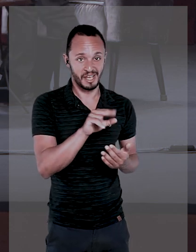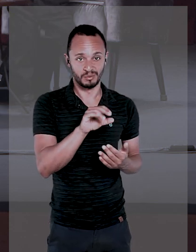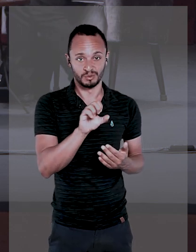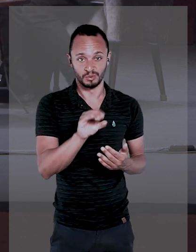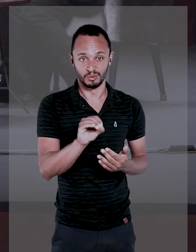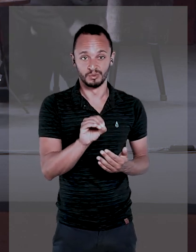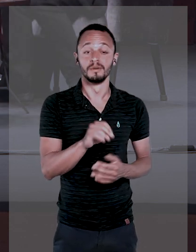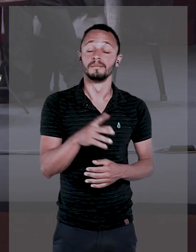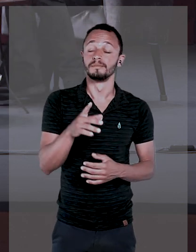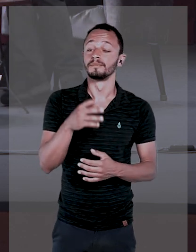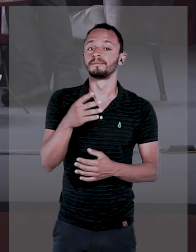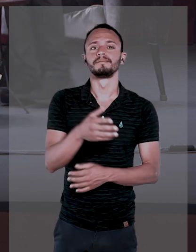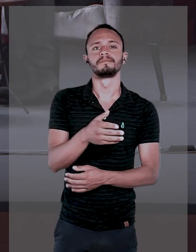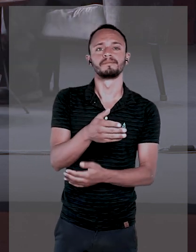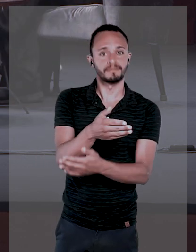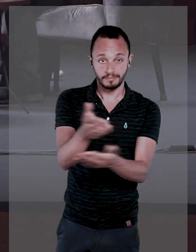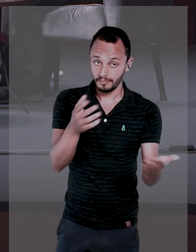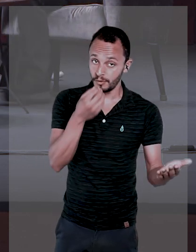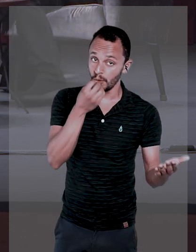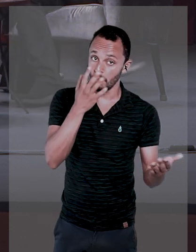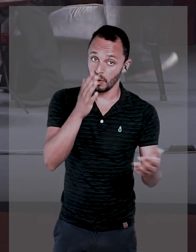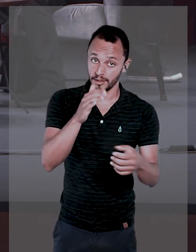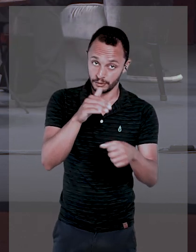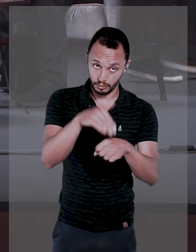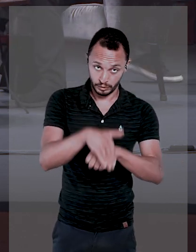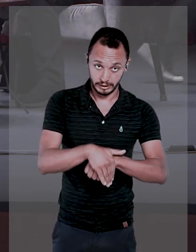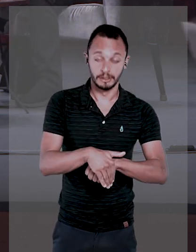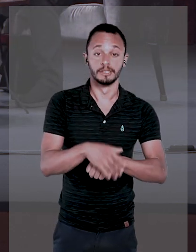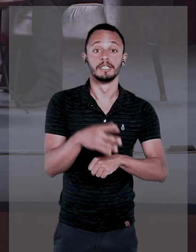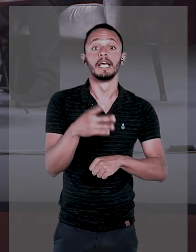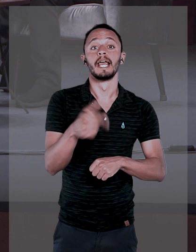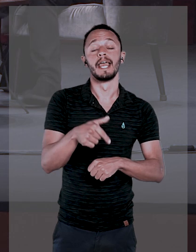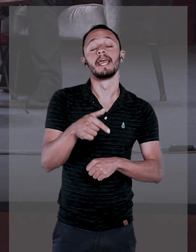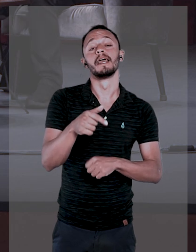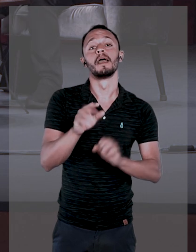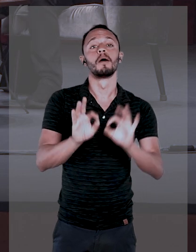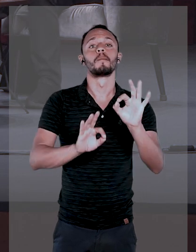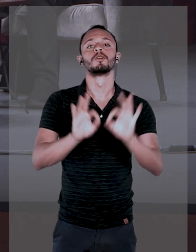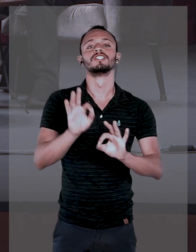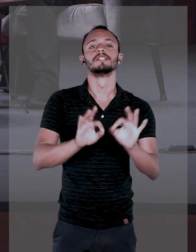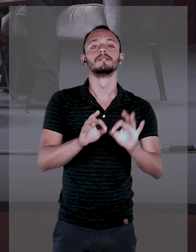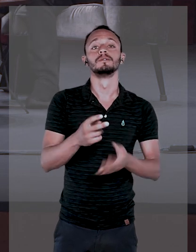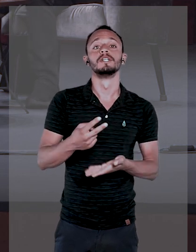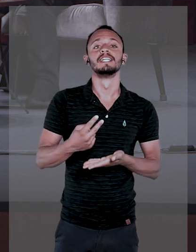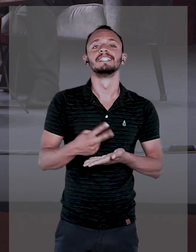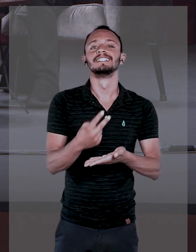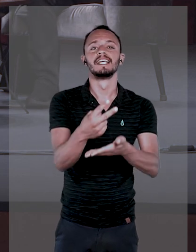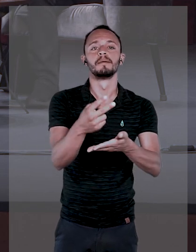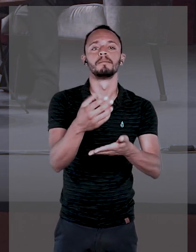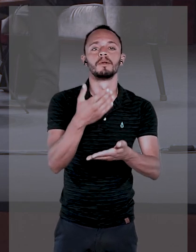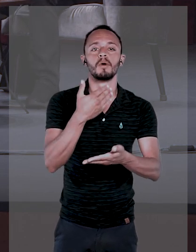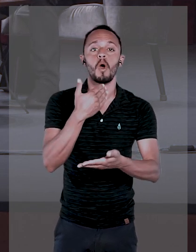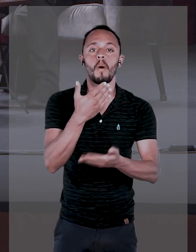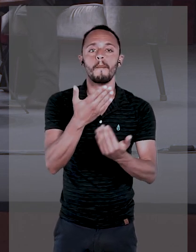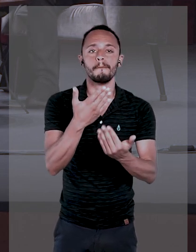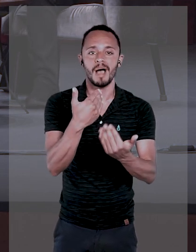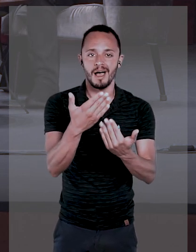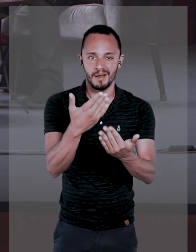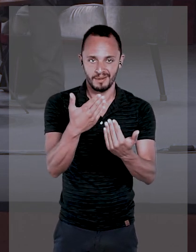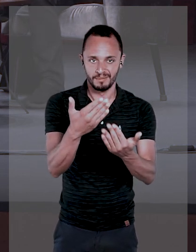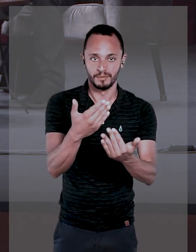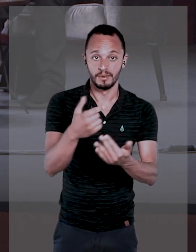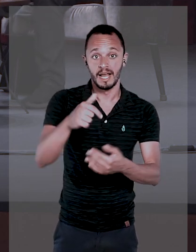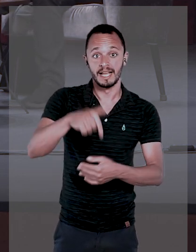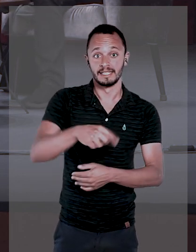Obrigado, Celso. Gente, boa noite. Vamos dar início a mais uma edição do projeto Sempre um